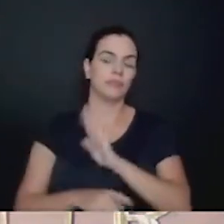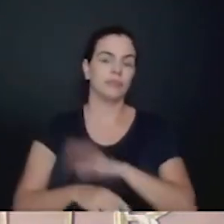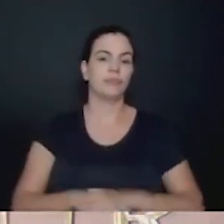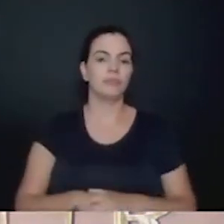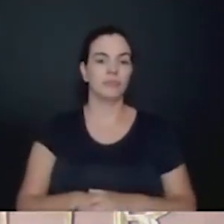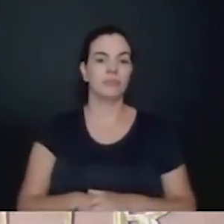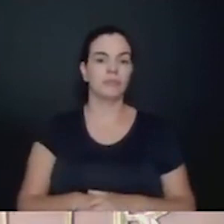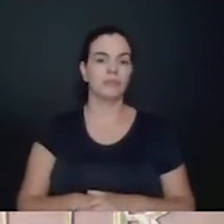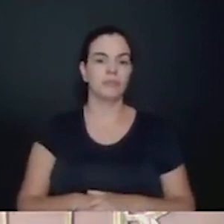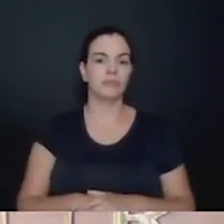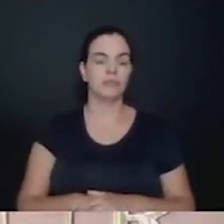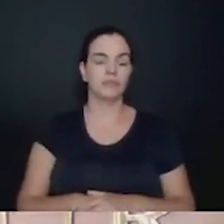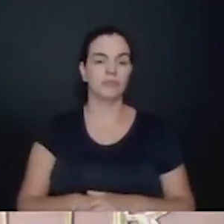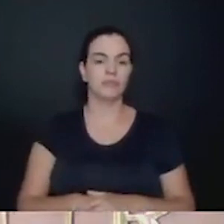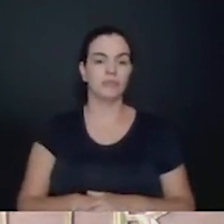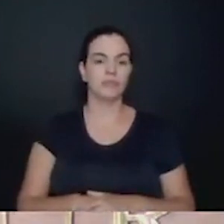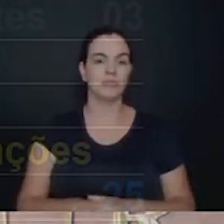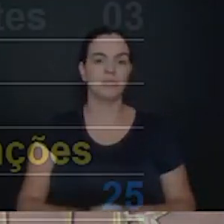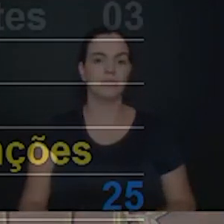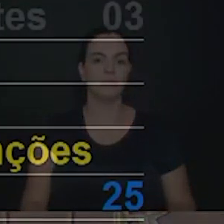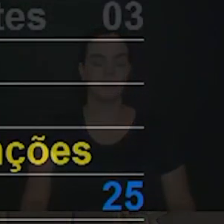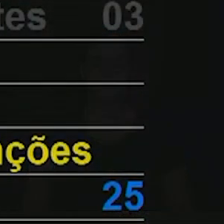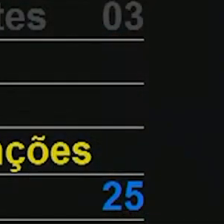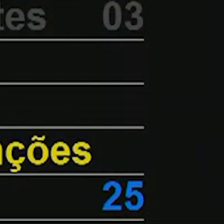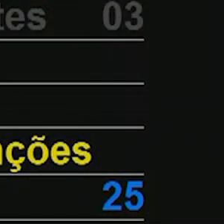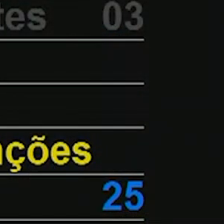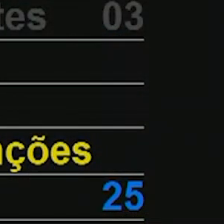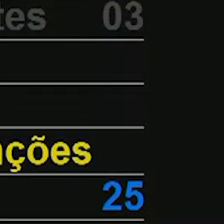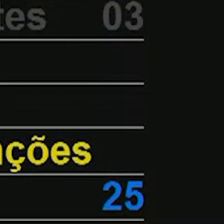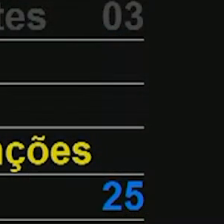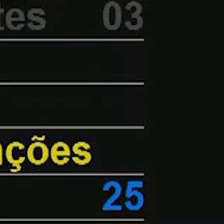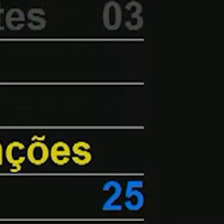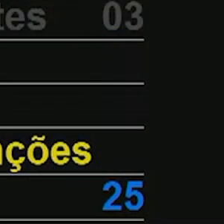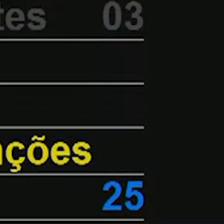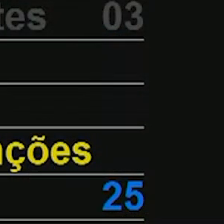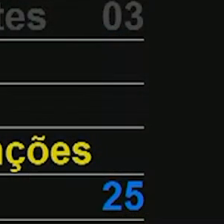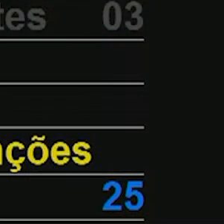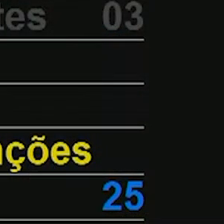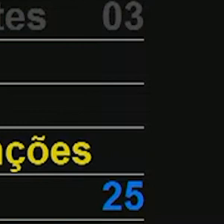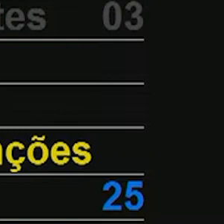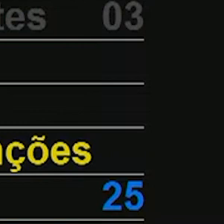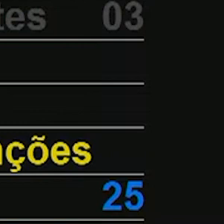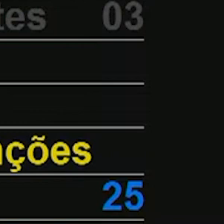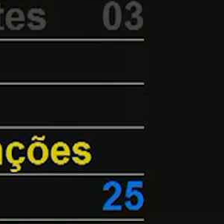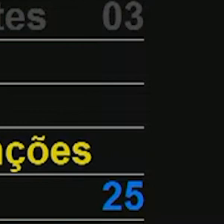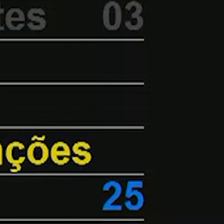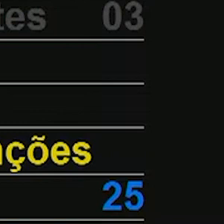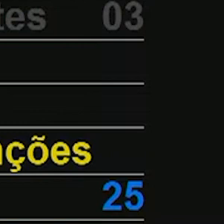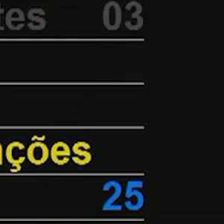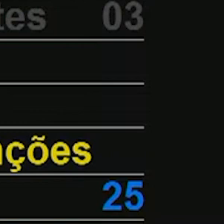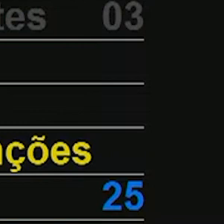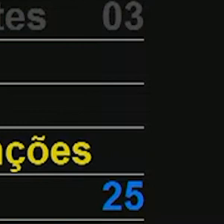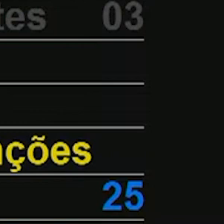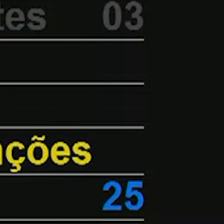emenda. Por gentileza, painel aberto para a votação. Amália Tortato votou, então está encerrada a votação, vamos para a apuração dos